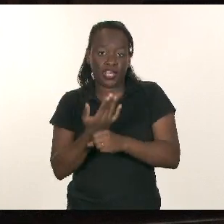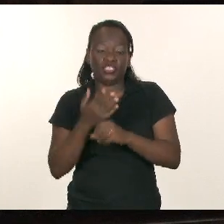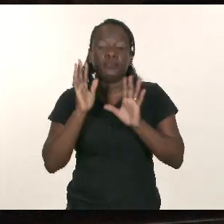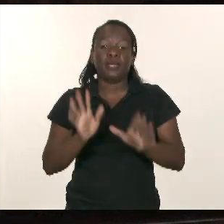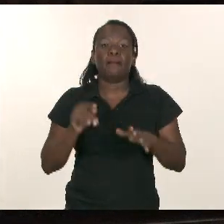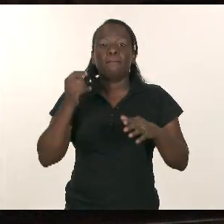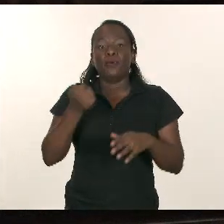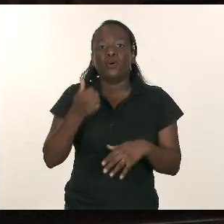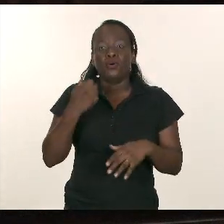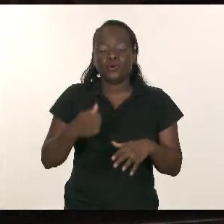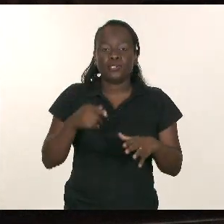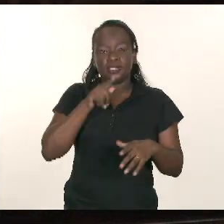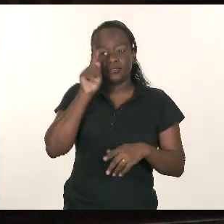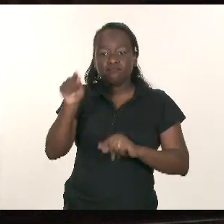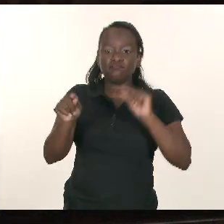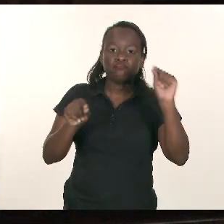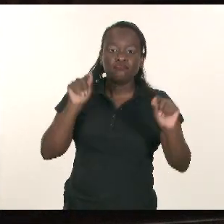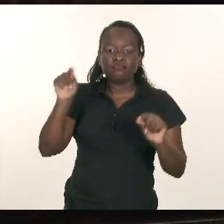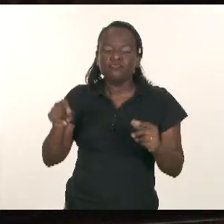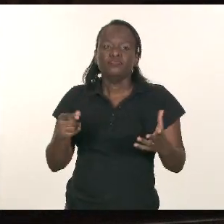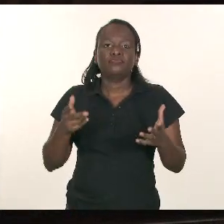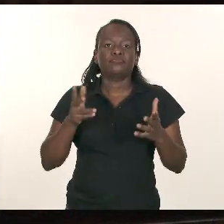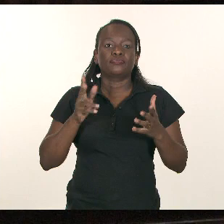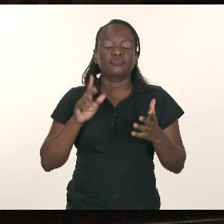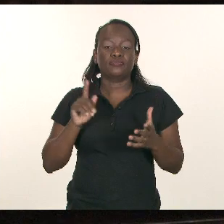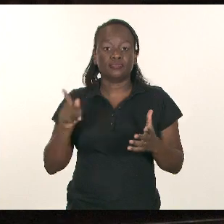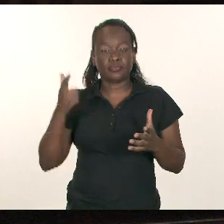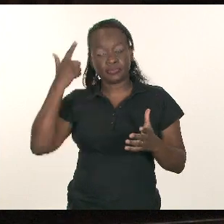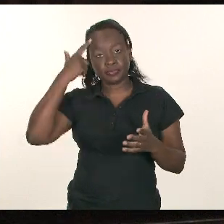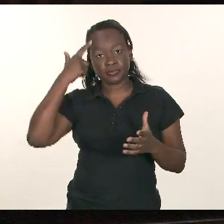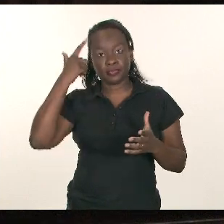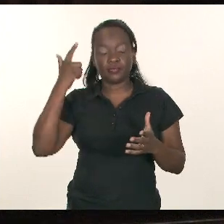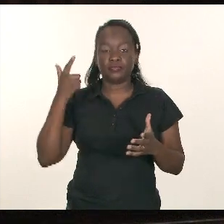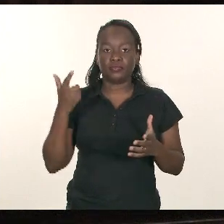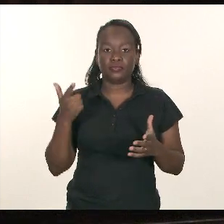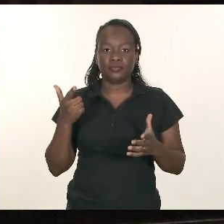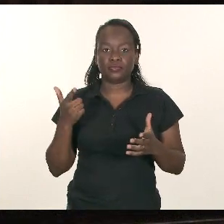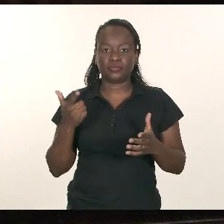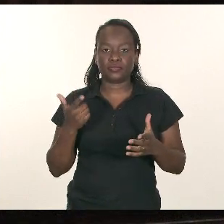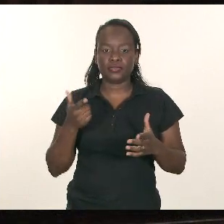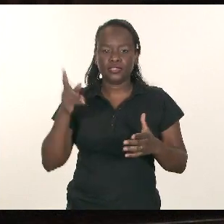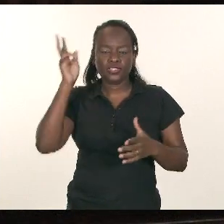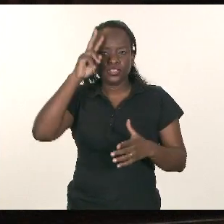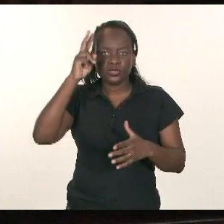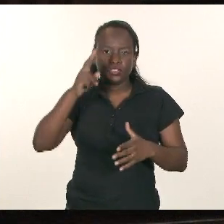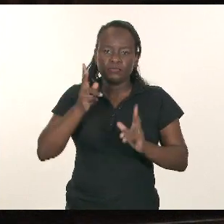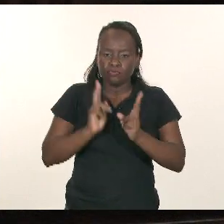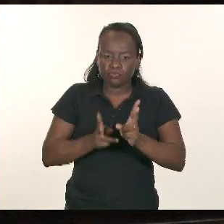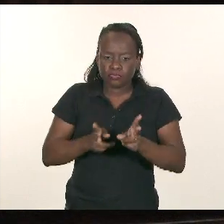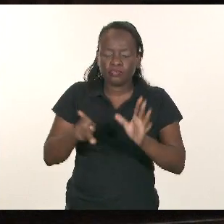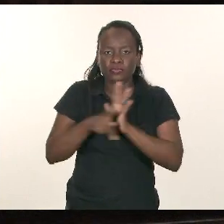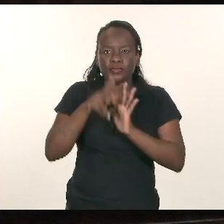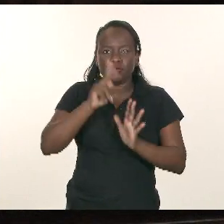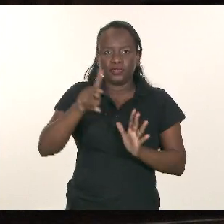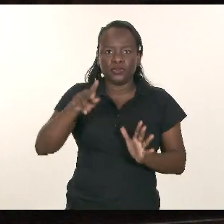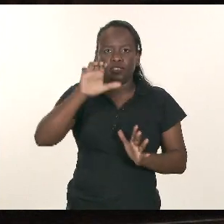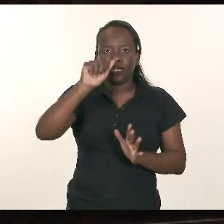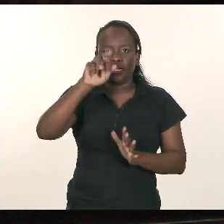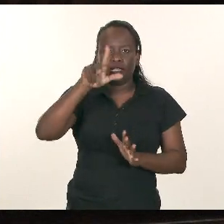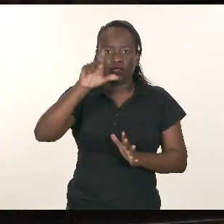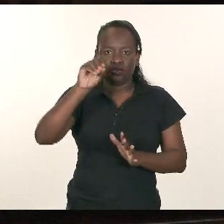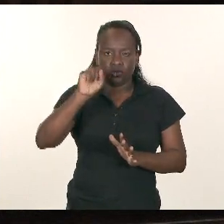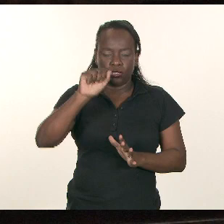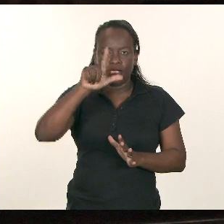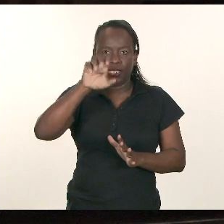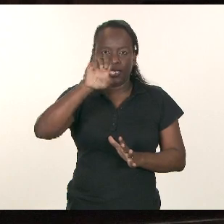aqueles e aquelas que seguem, digamos, uma esteira consagrada do professor Carlos Lessa,